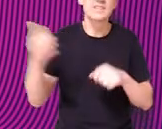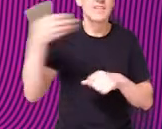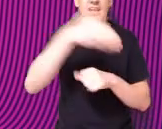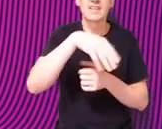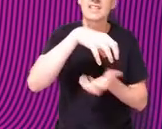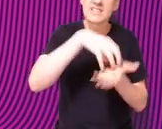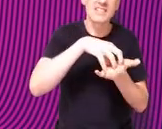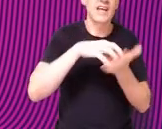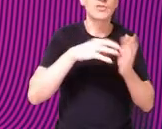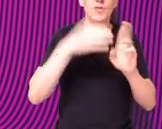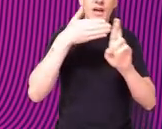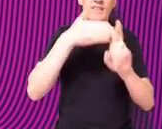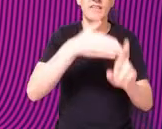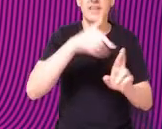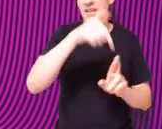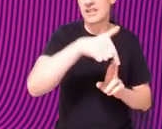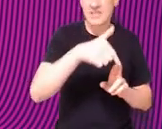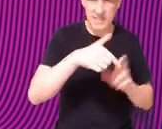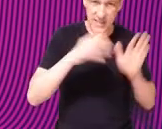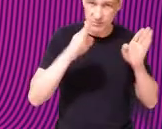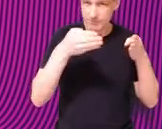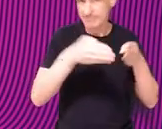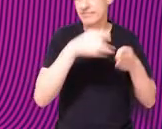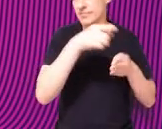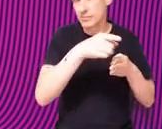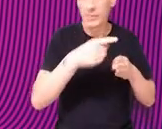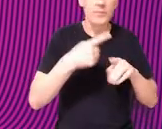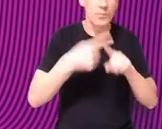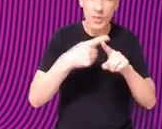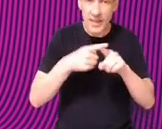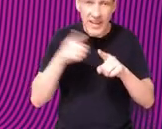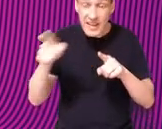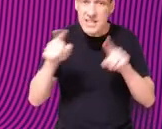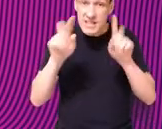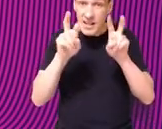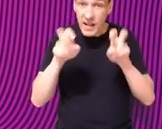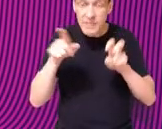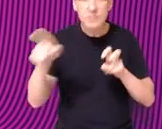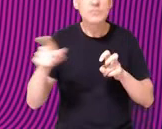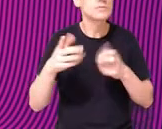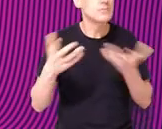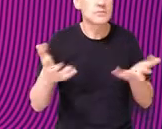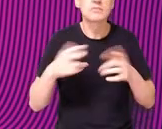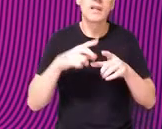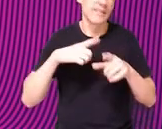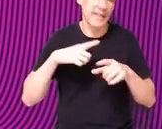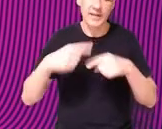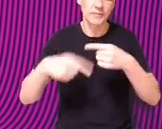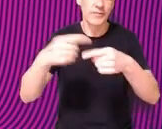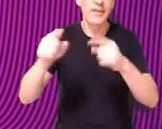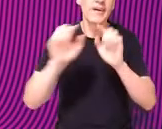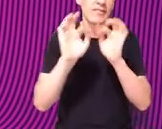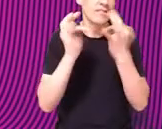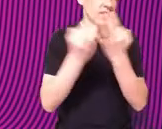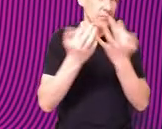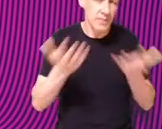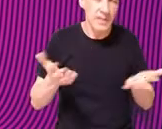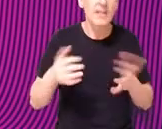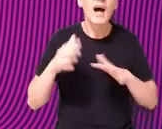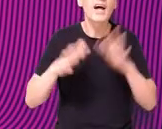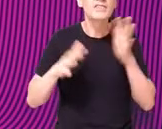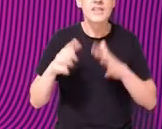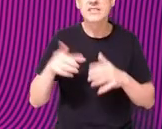diagnóstico equivocado de cardiopatia hipertrófica tem repercussões familiares, tem repercussões nas decisões